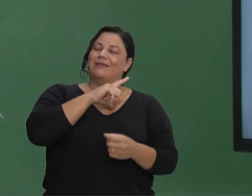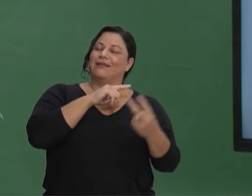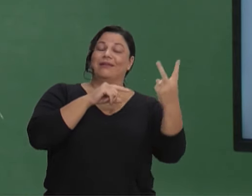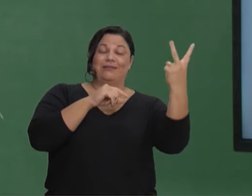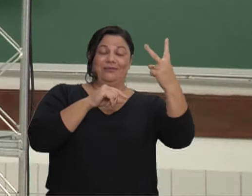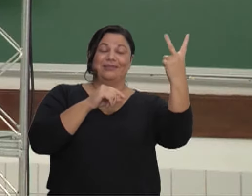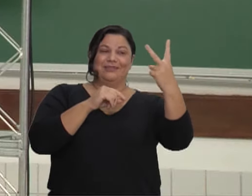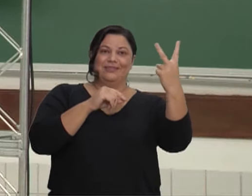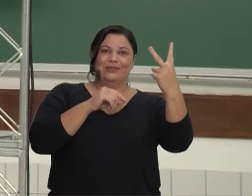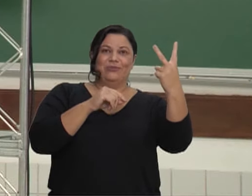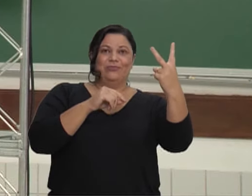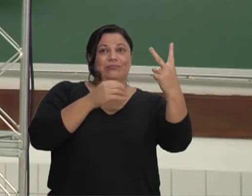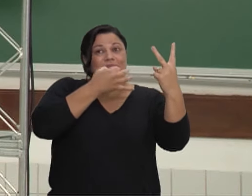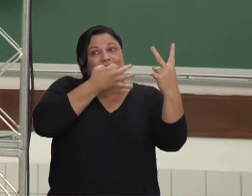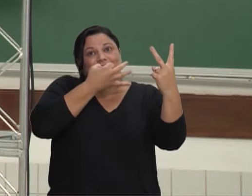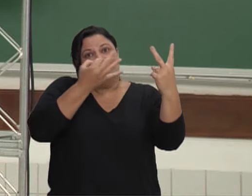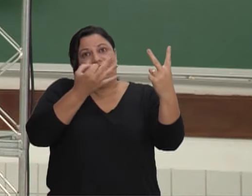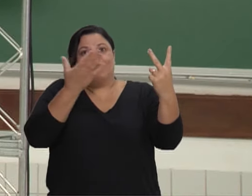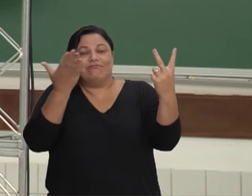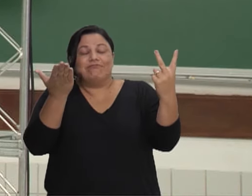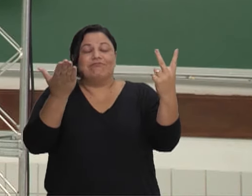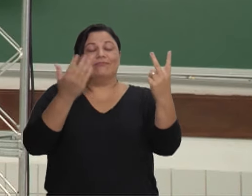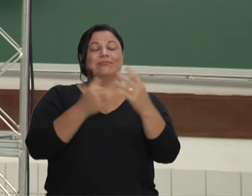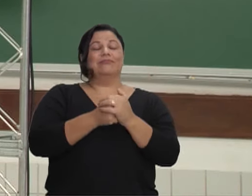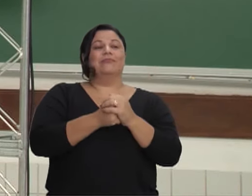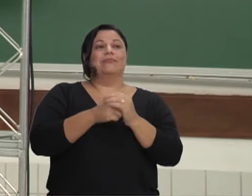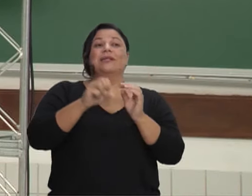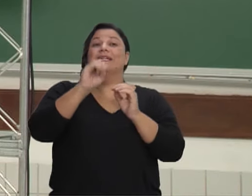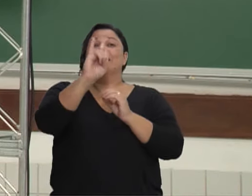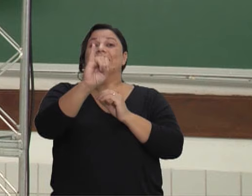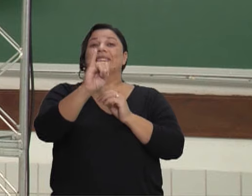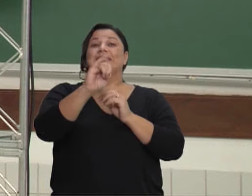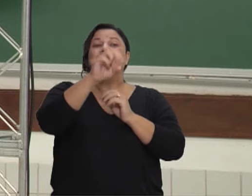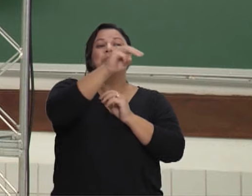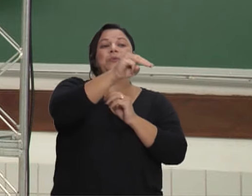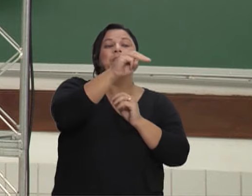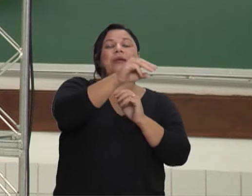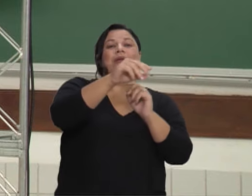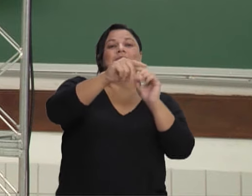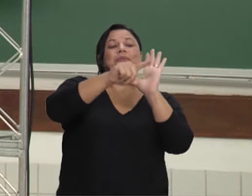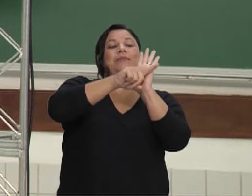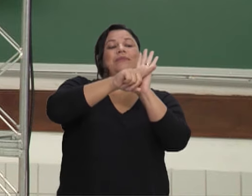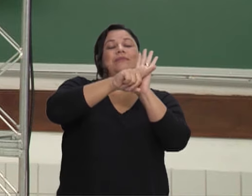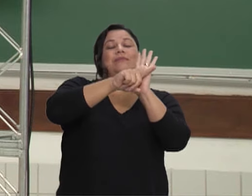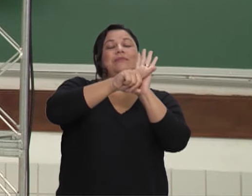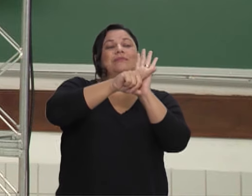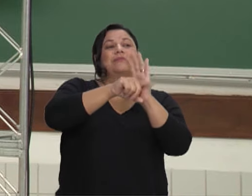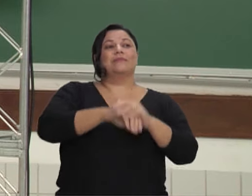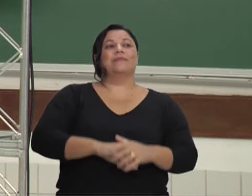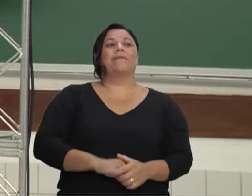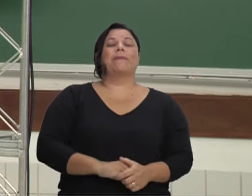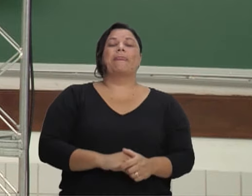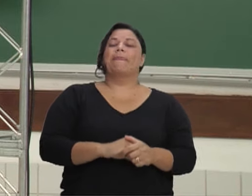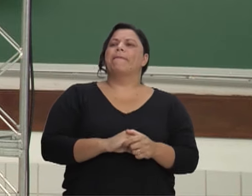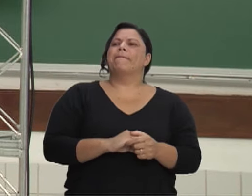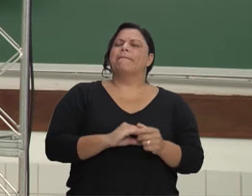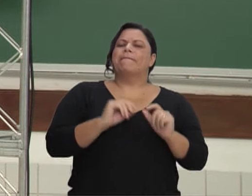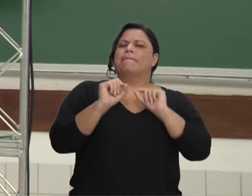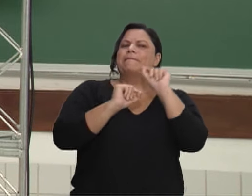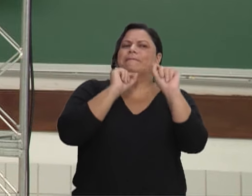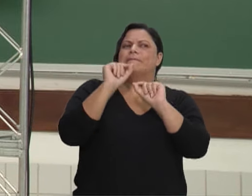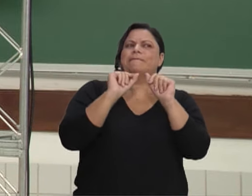Se meu m for negativo, né? O que eu vou fazer? Vou